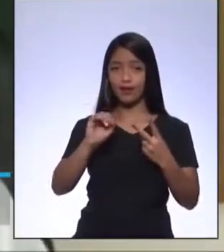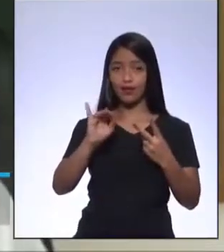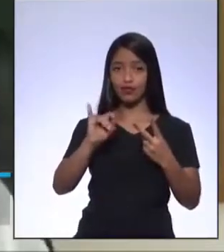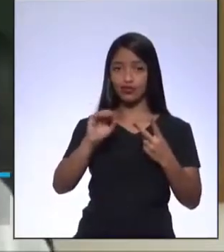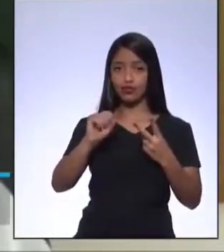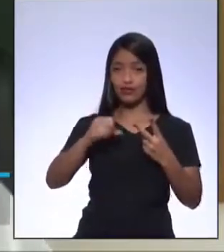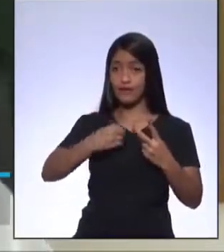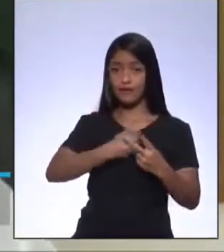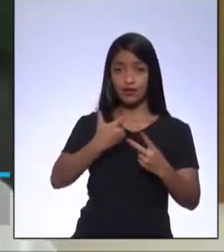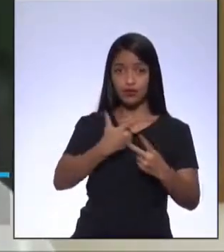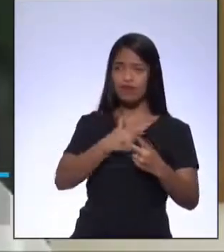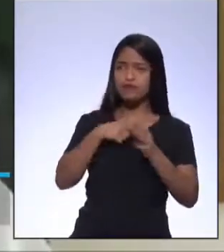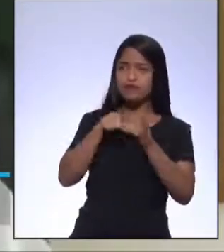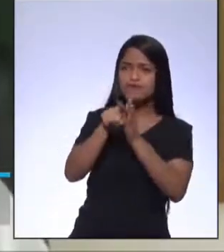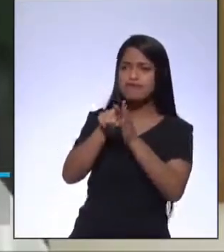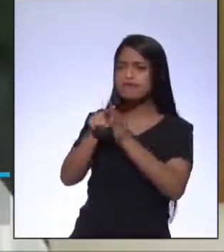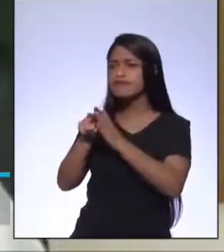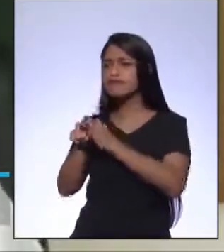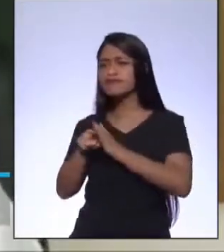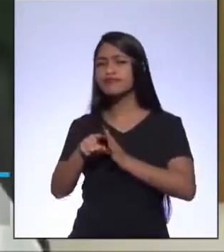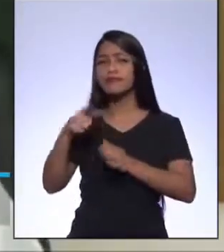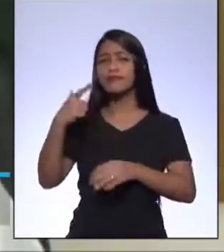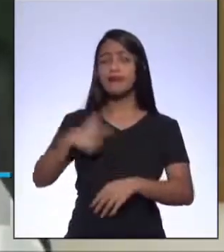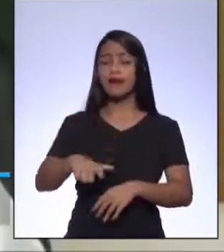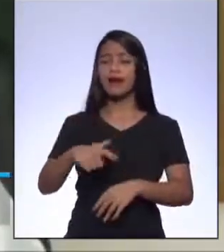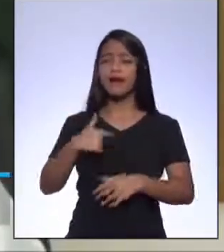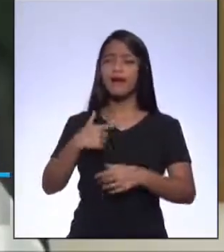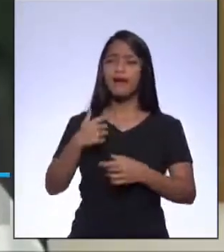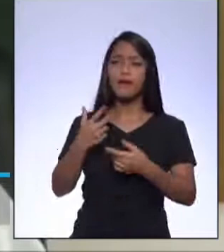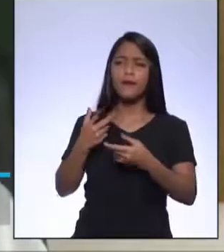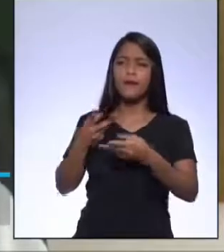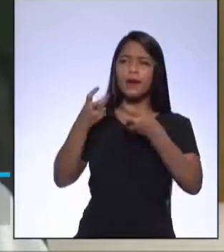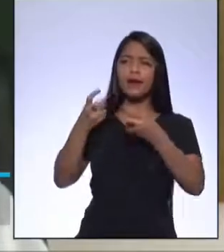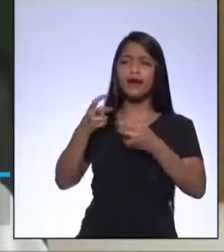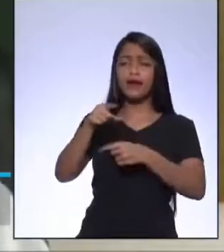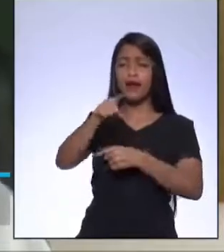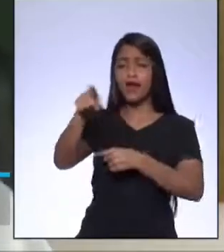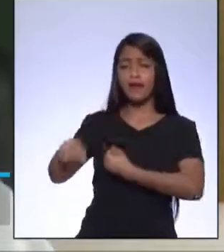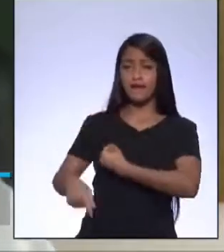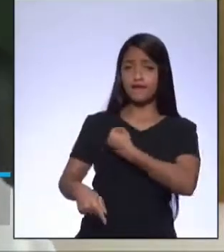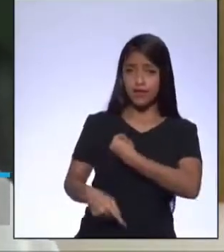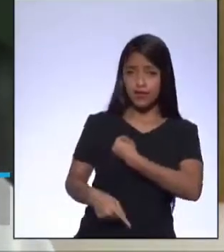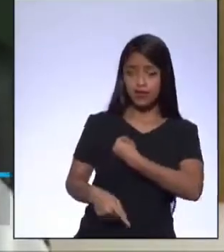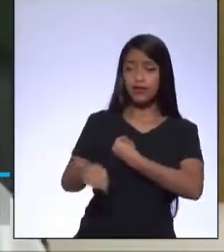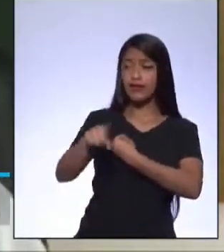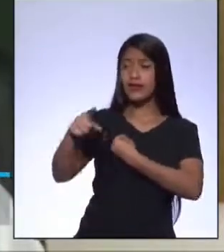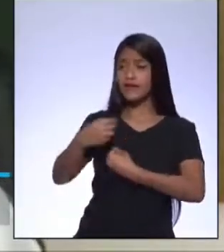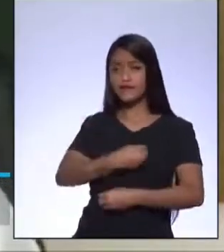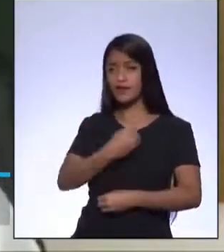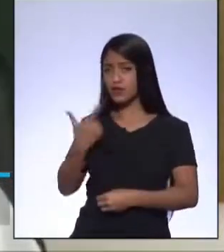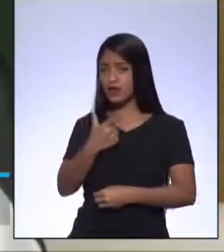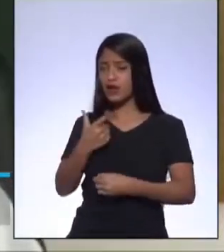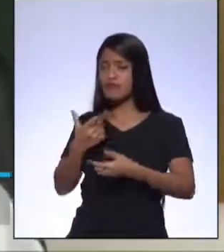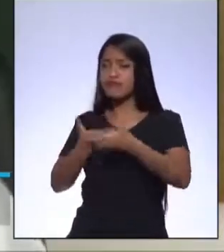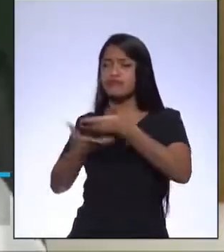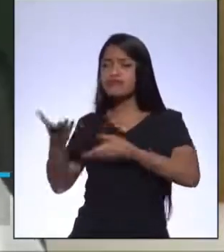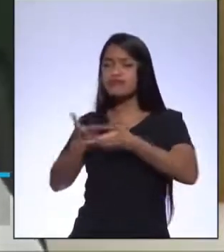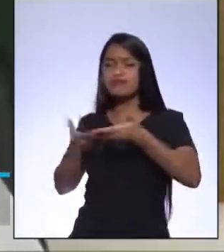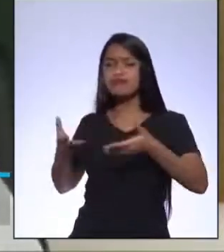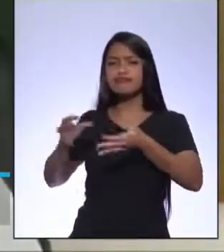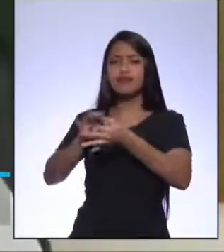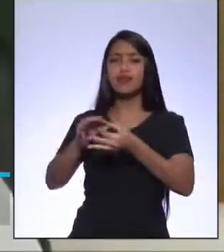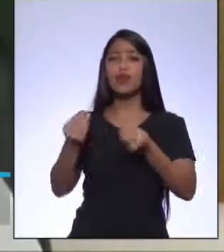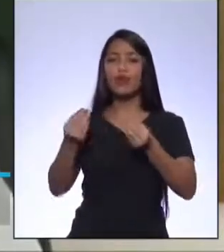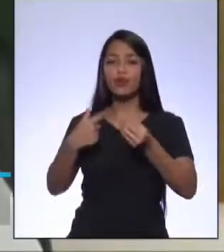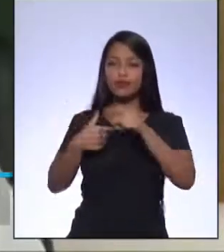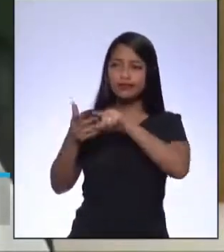fazer o quê? Eu vou analisar como que os seres vivos interagem com esses fatores não vivos. Tá bom? Então,